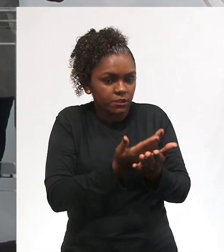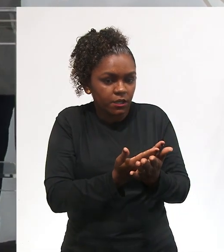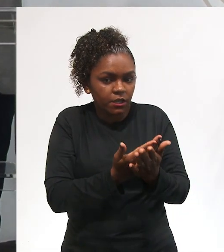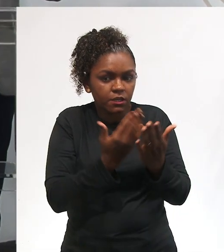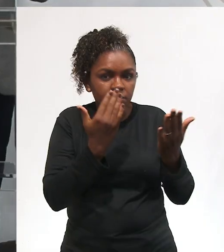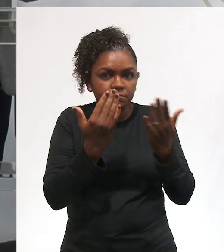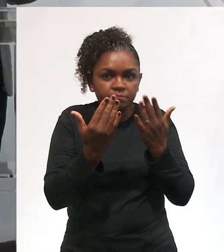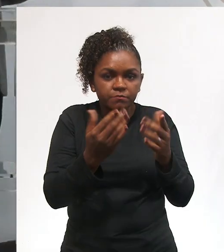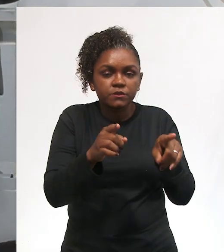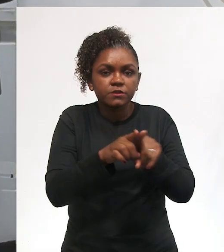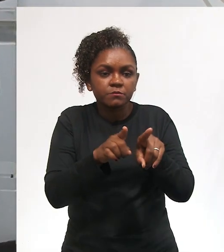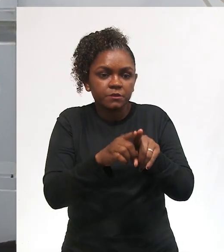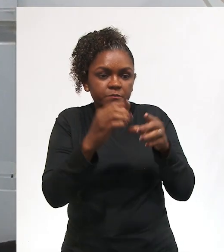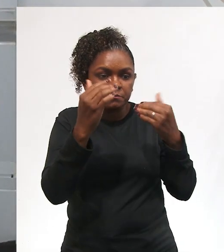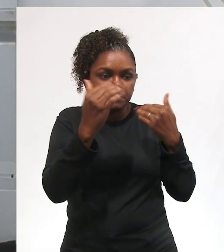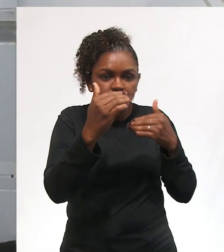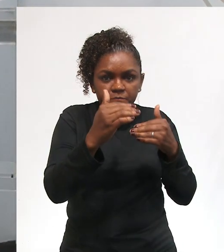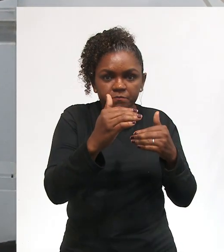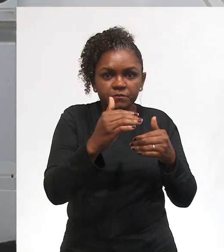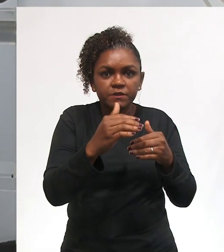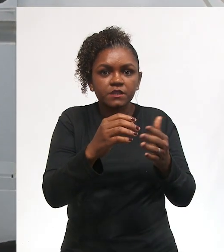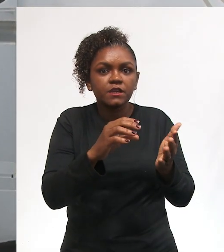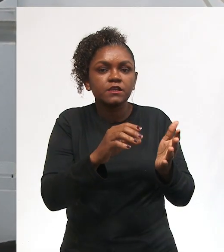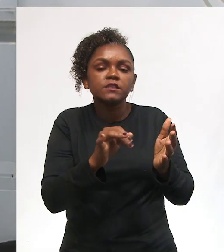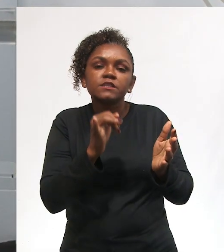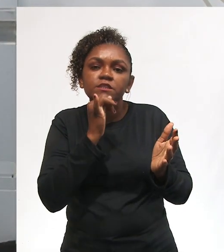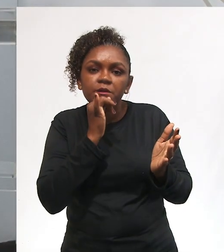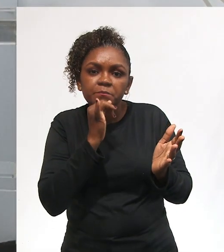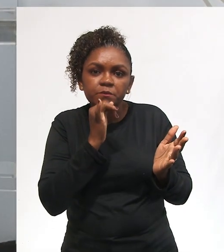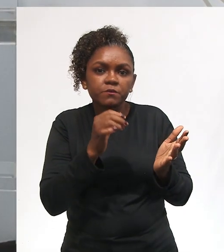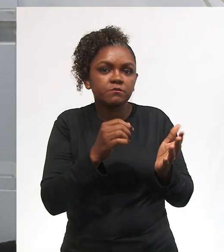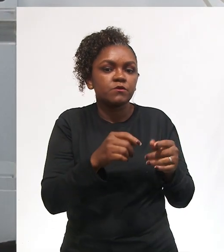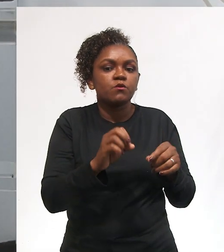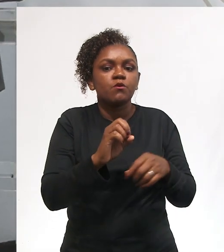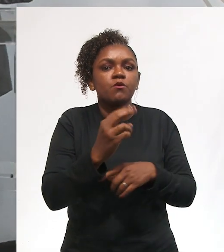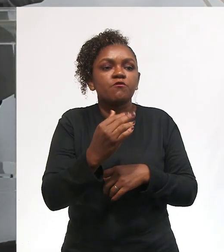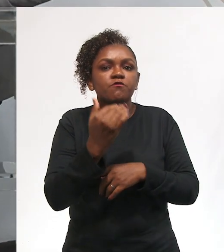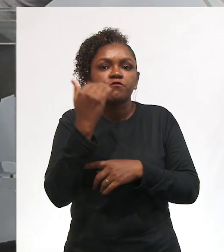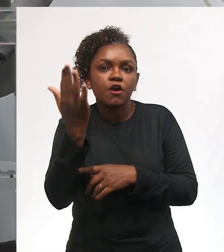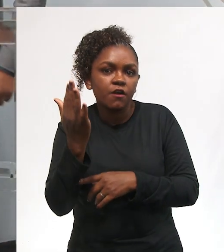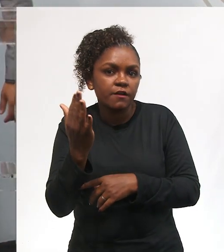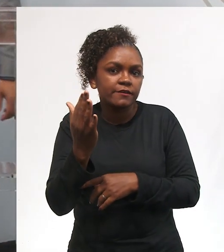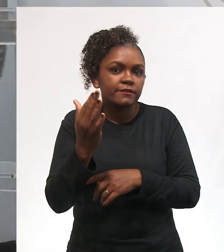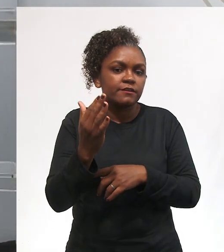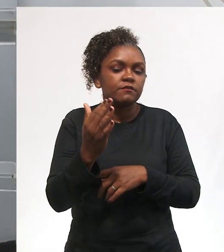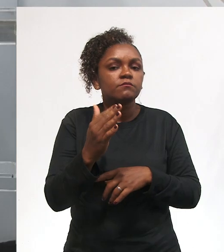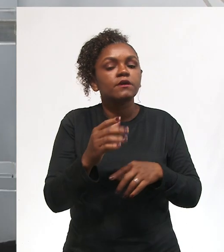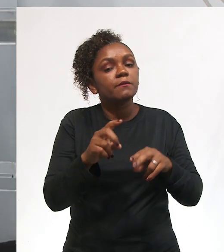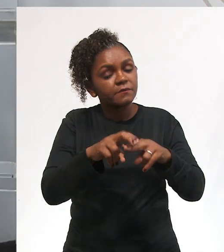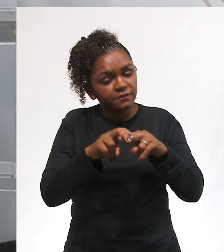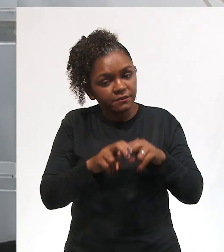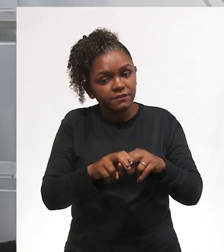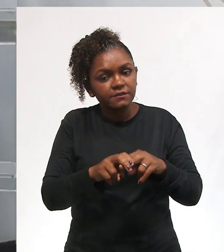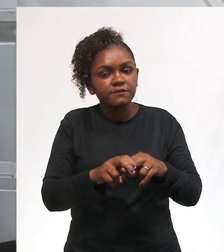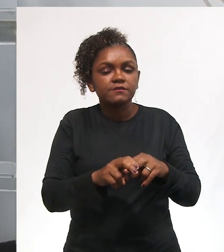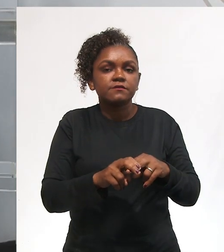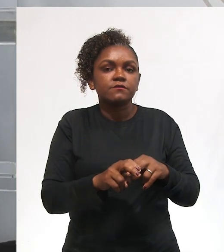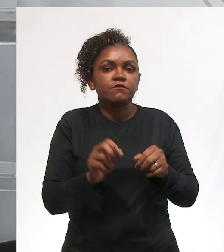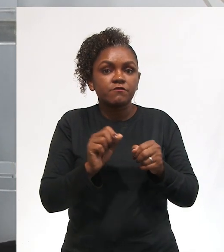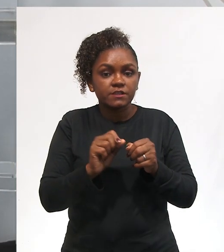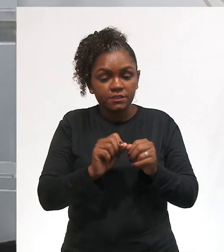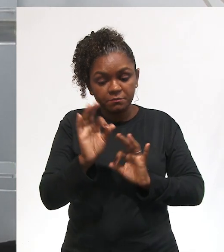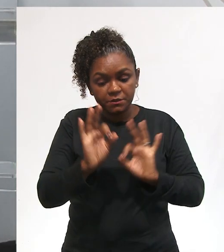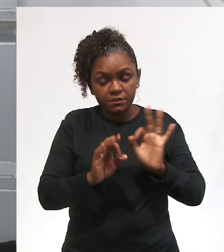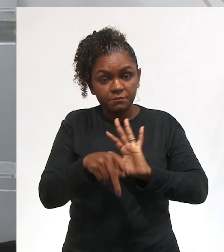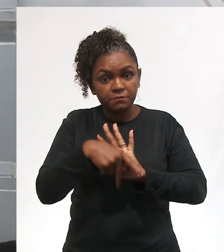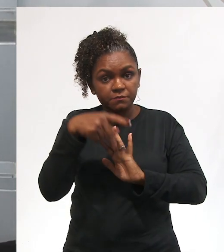simulado, vou fazer um extramuro, vou ir para a cantina. Então, a coisa mais micro é você vai pegar aquele teu planejamento junto